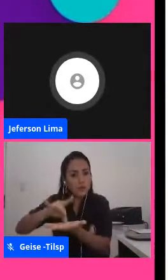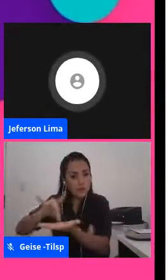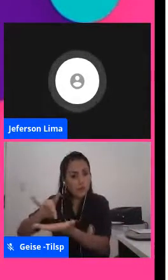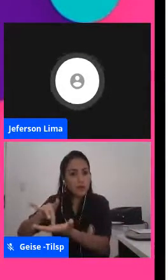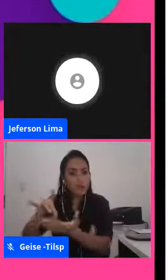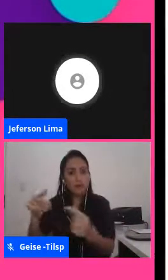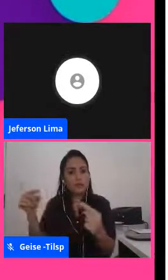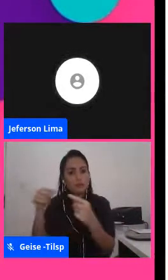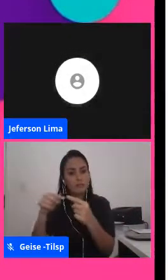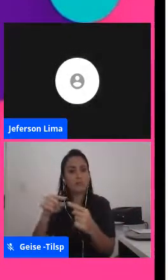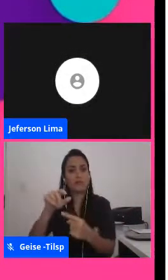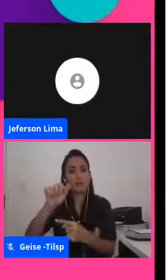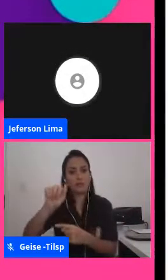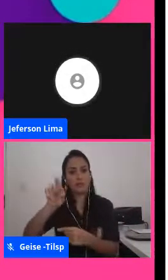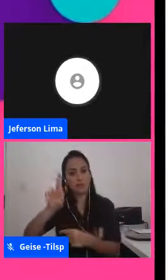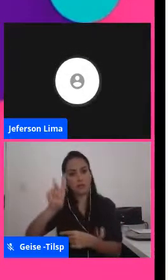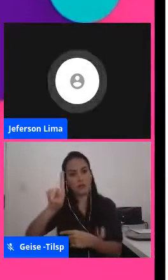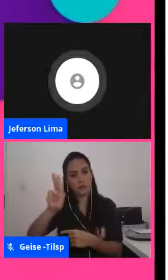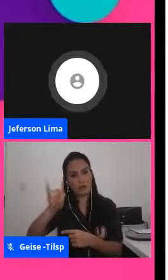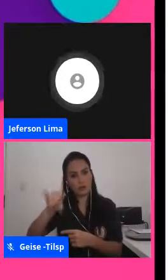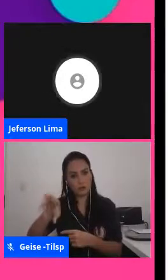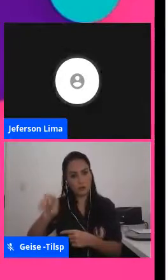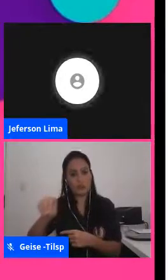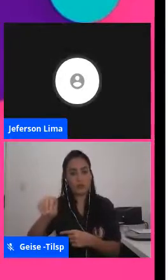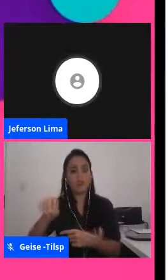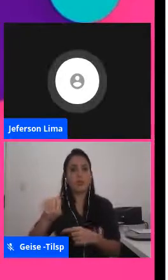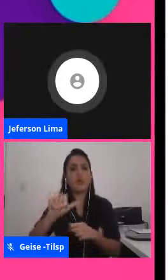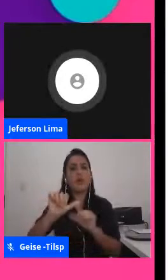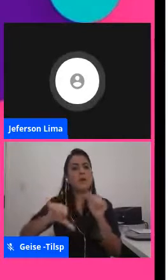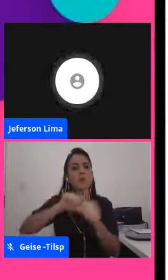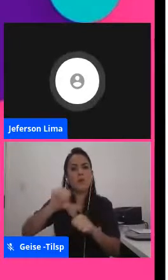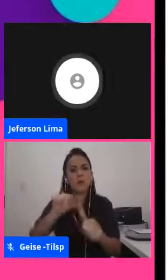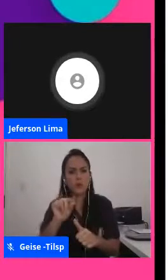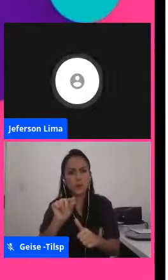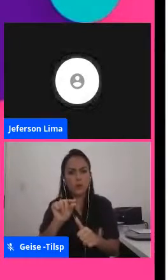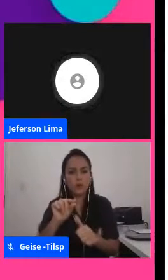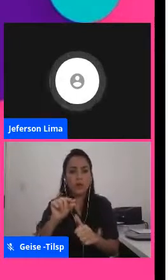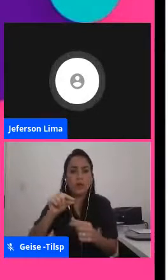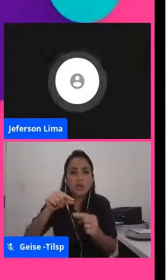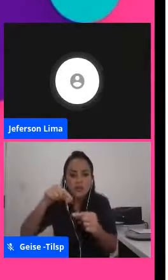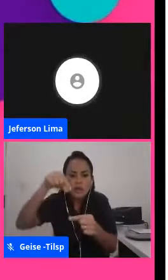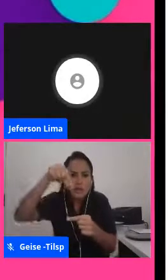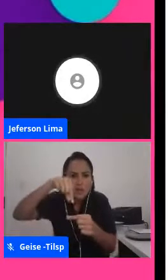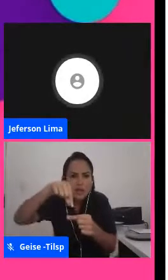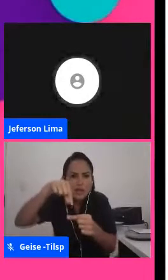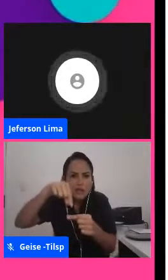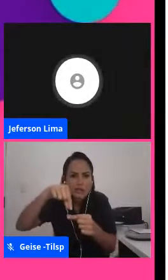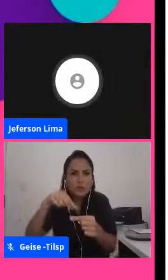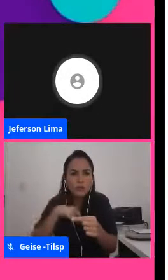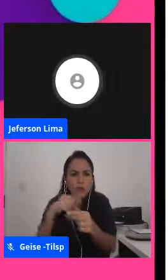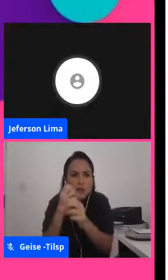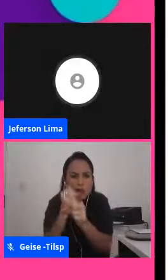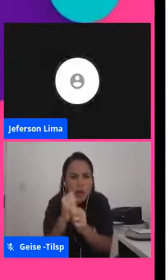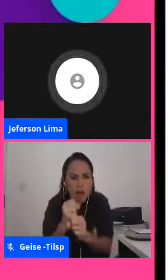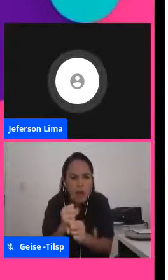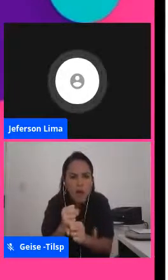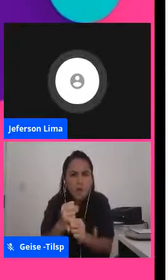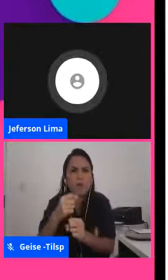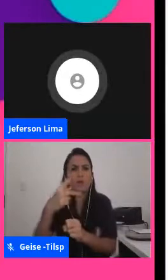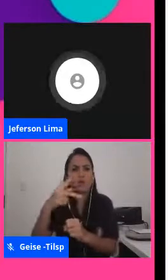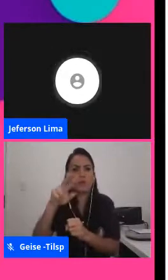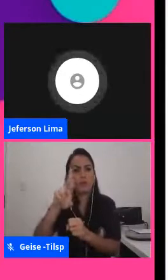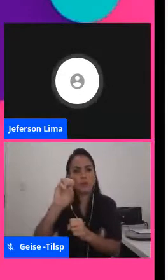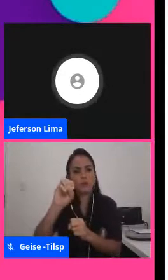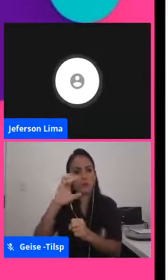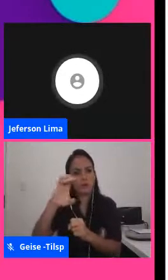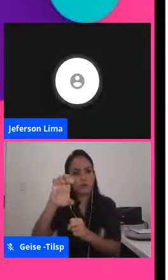cada um aí, além do microcontrolador, né, que é aquele processadorzinho ali que já tem tudo integrado, como eu tinha falado anteriormente, né, talvez o modelo